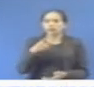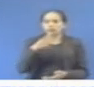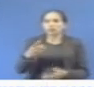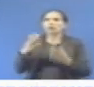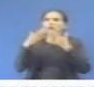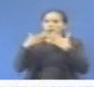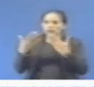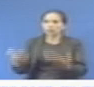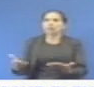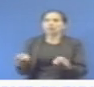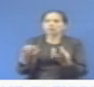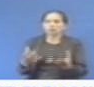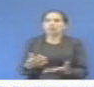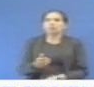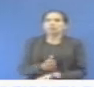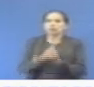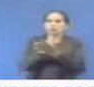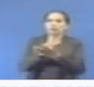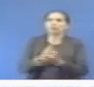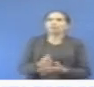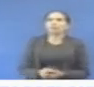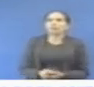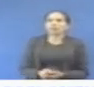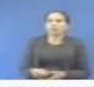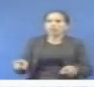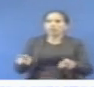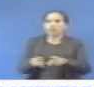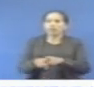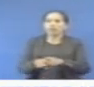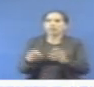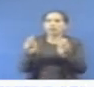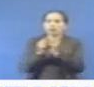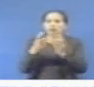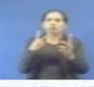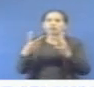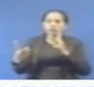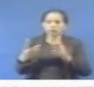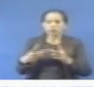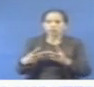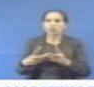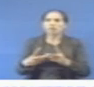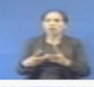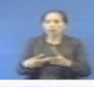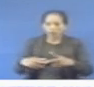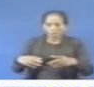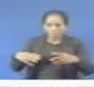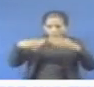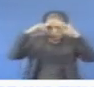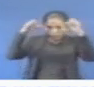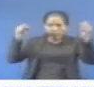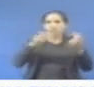agradece a ação solidariedade né Alison Ho visita sua excelência esposa do presidente né mãe Amne